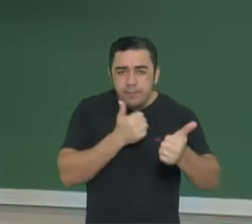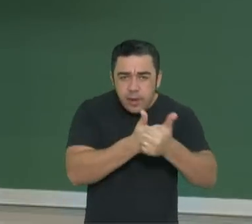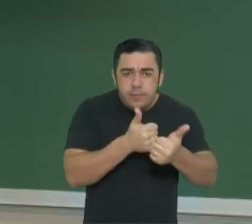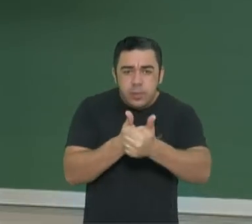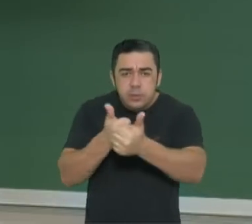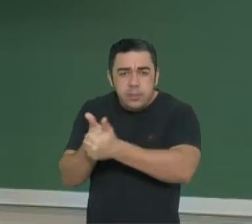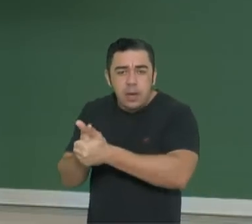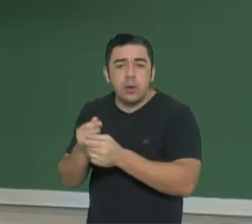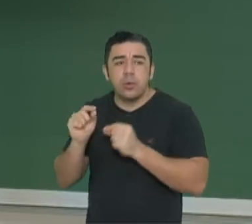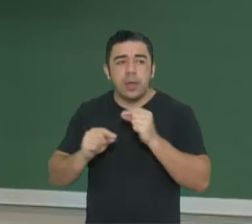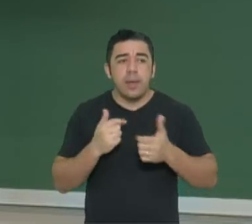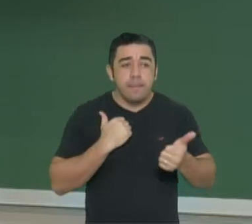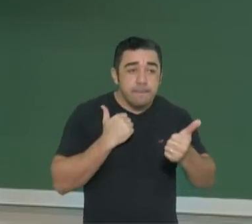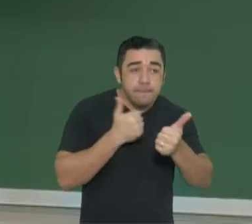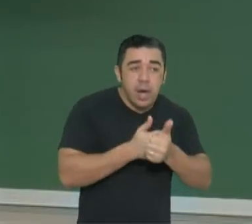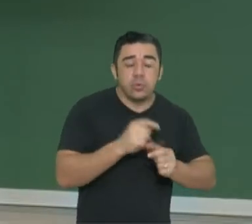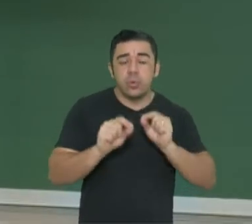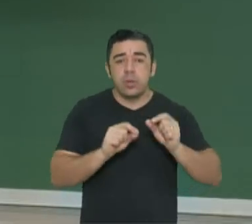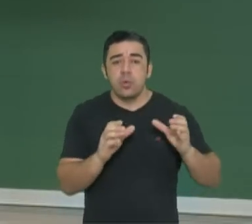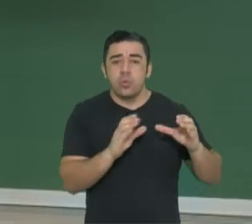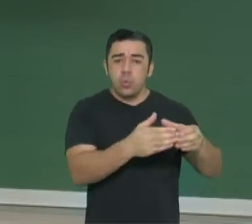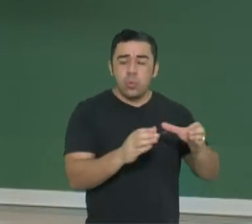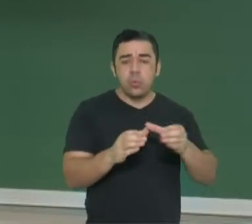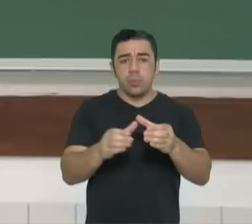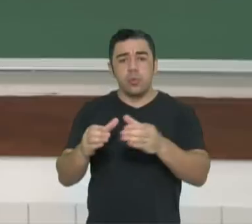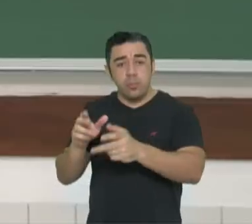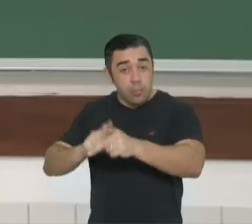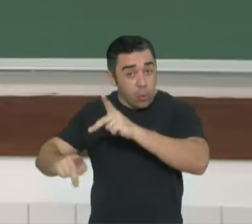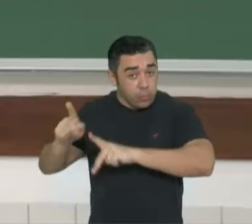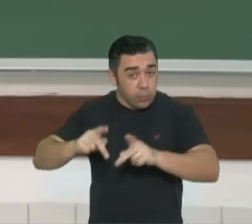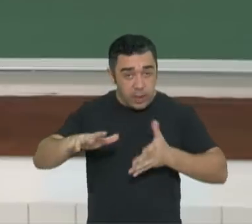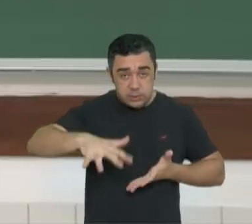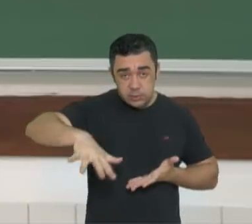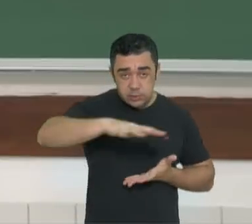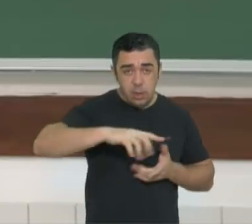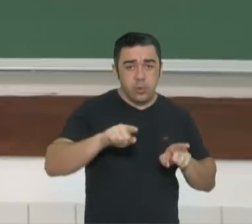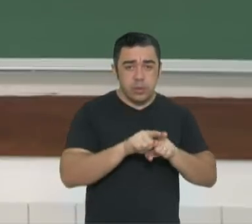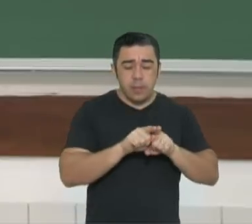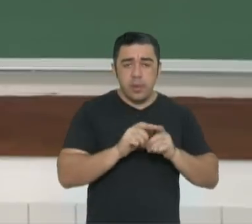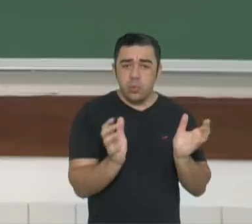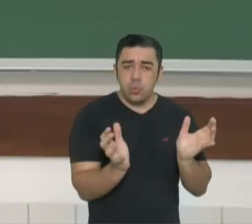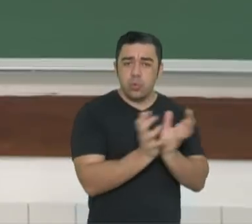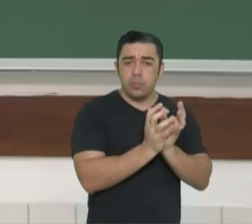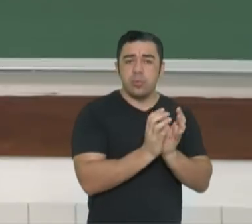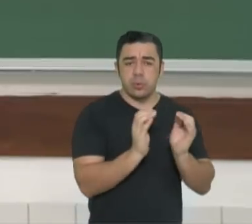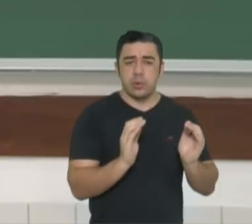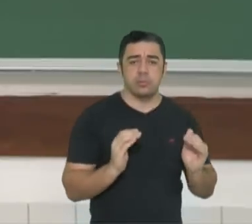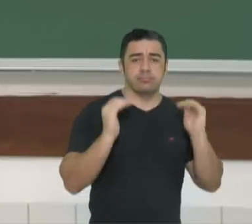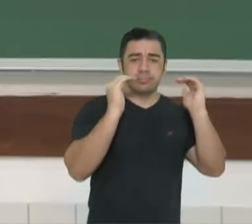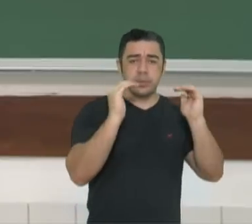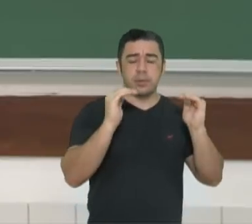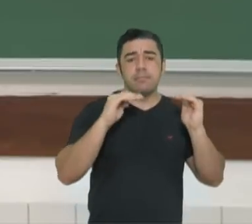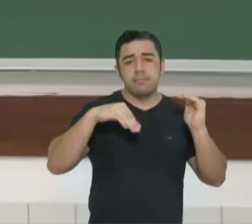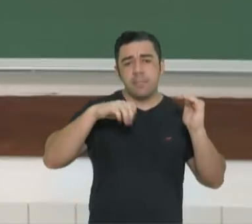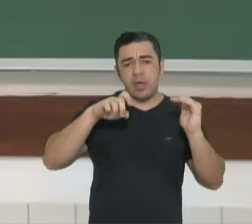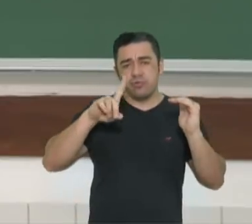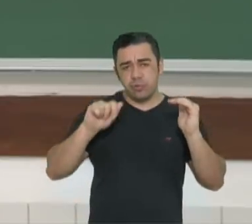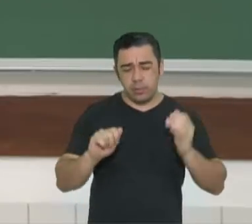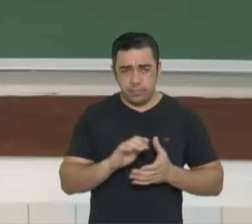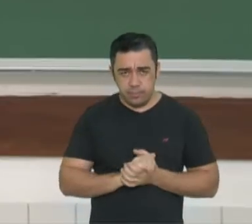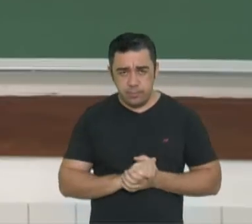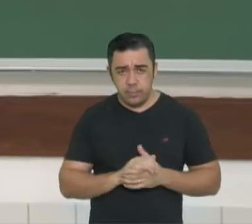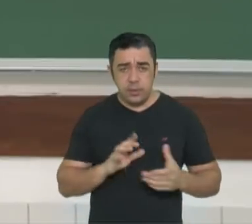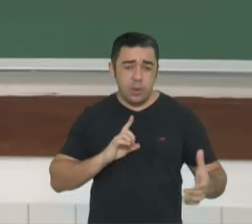isso? Ele buscava aproximação com as camadas populares e com a classe média. E aí um problema, essa acusação